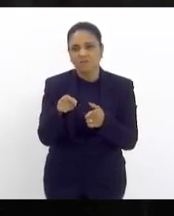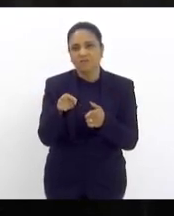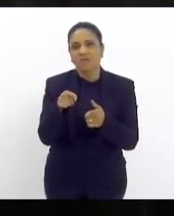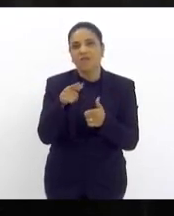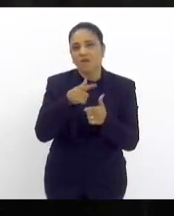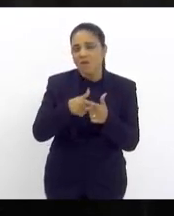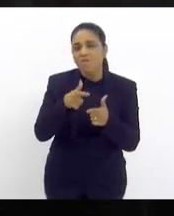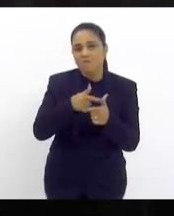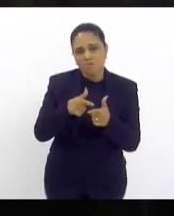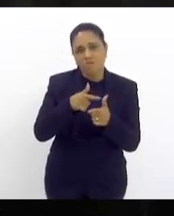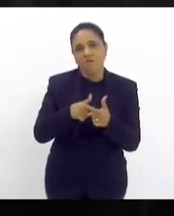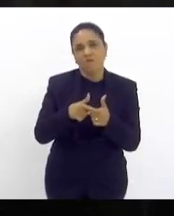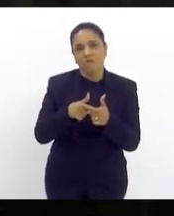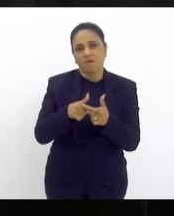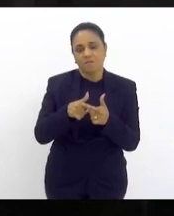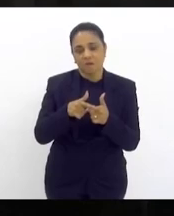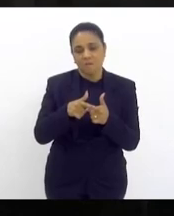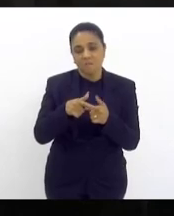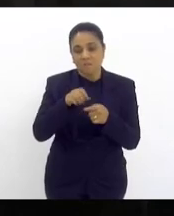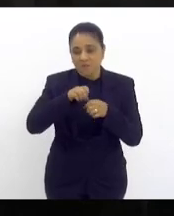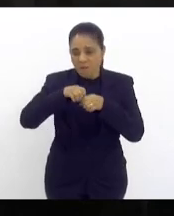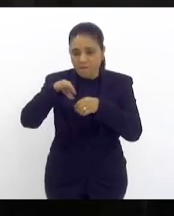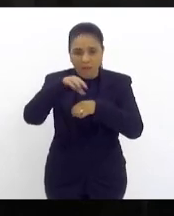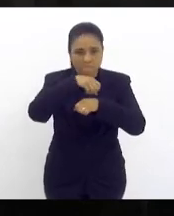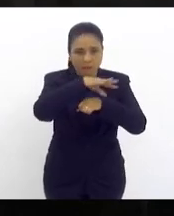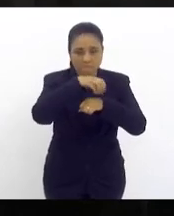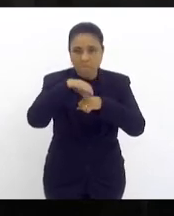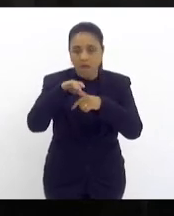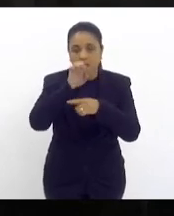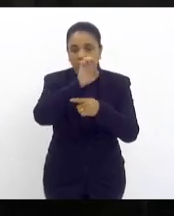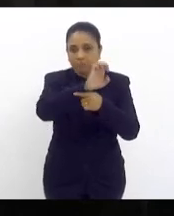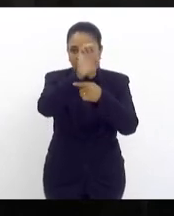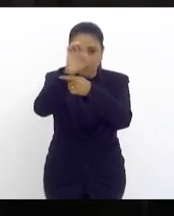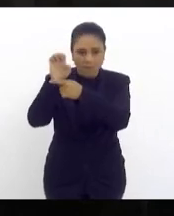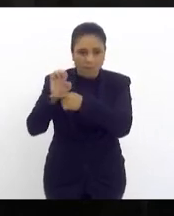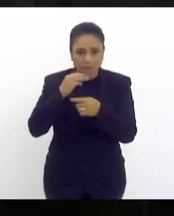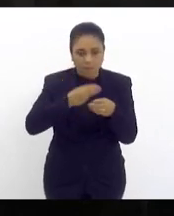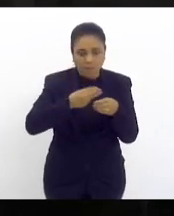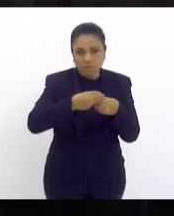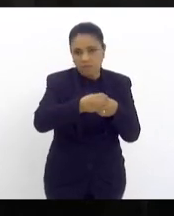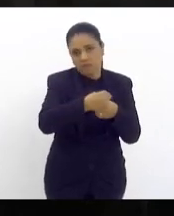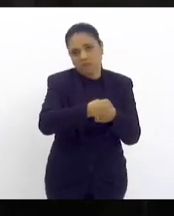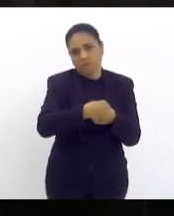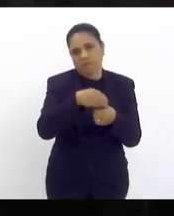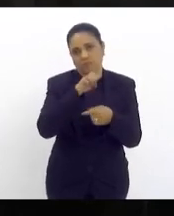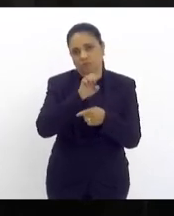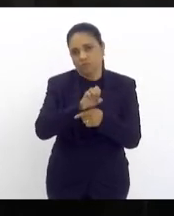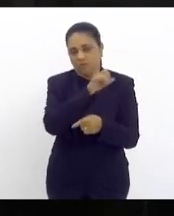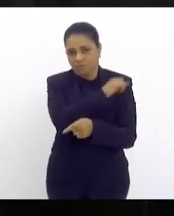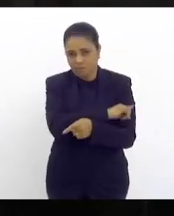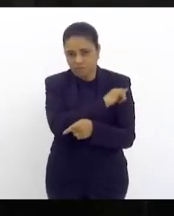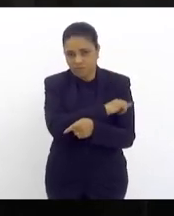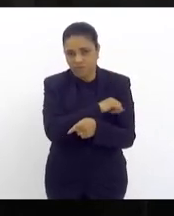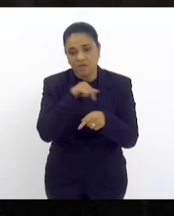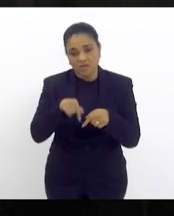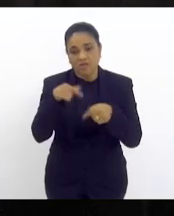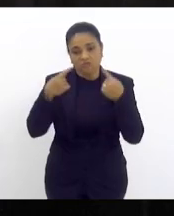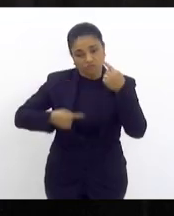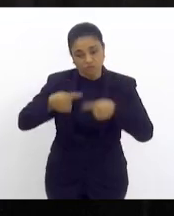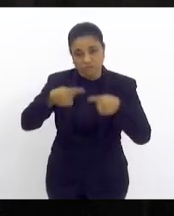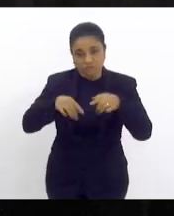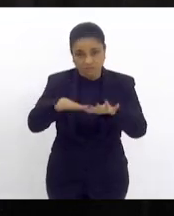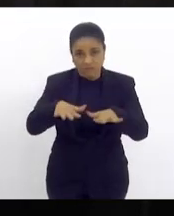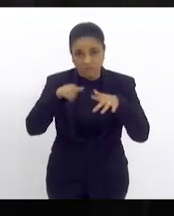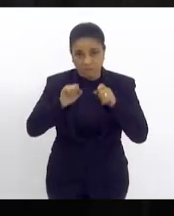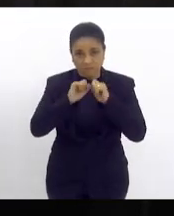está se expandindo por vários municípios do Estado do Rio de Janeiro e que ignora muitas das discussões que a gente faz nessa Assembleia que